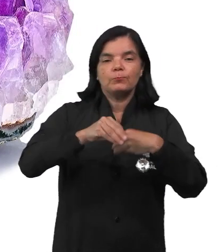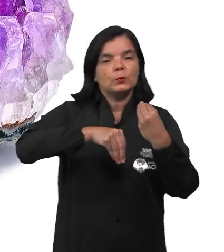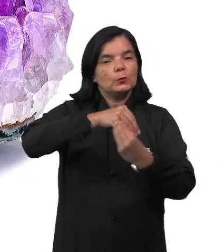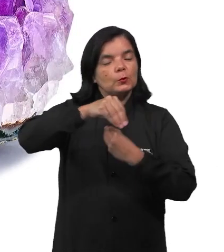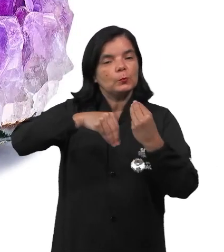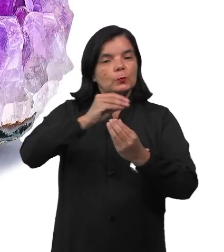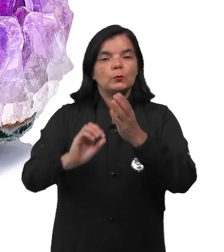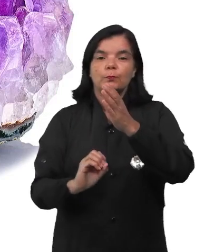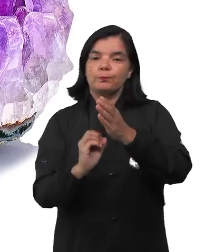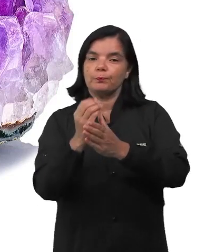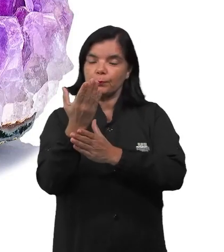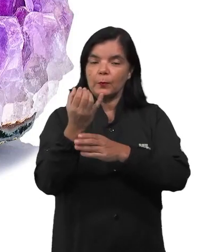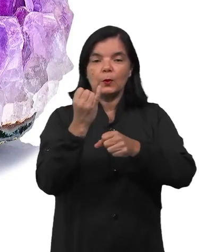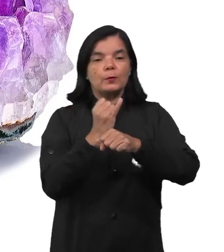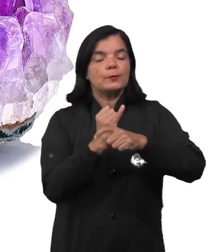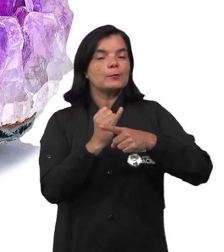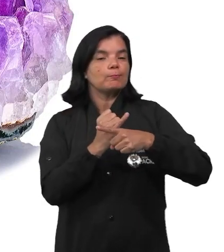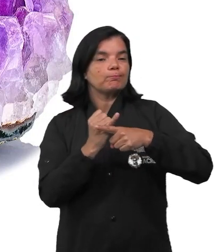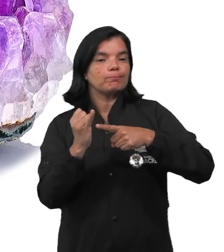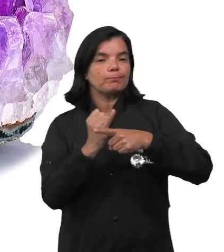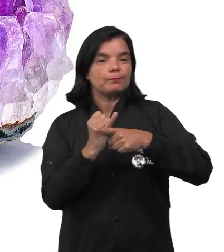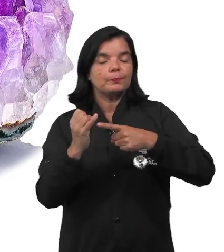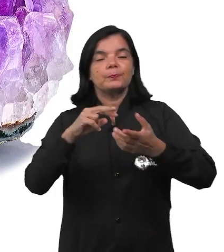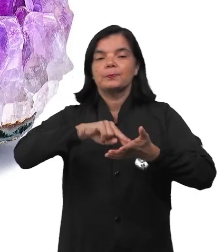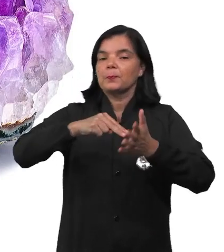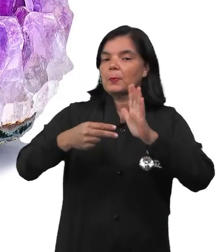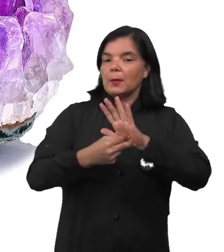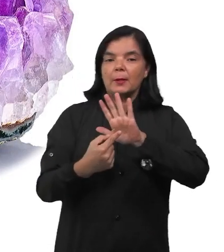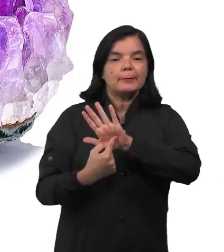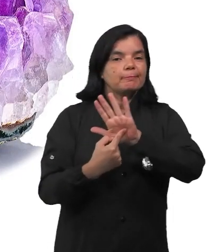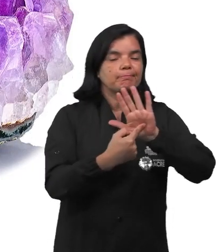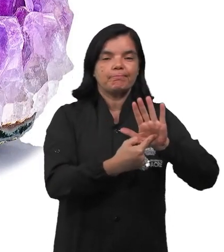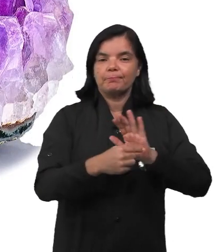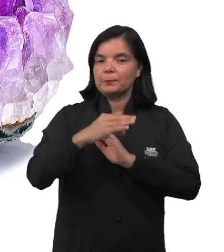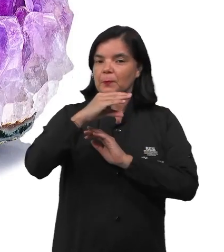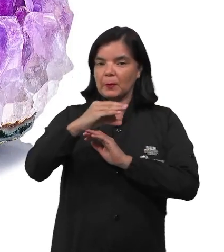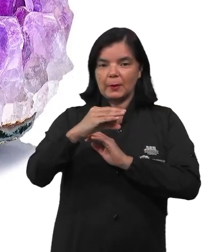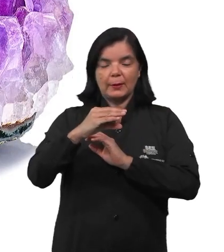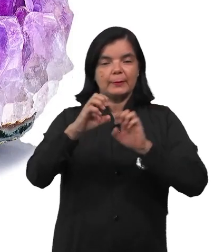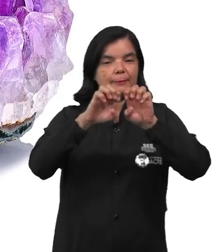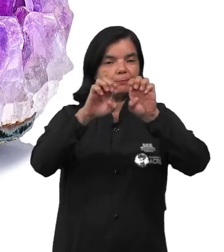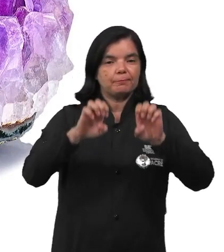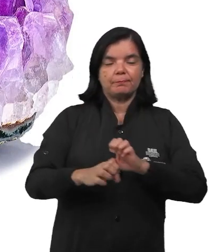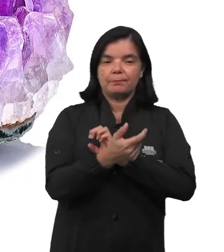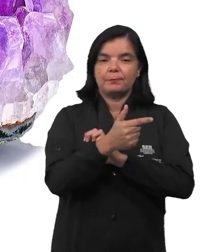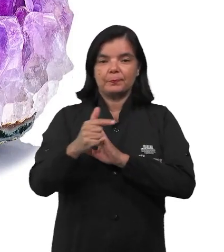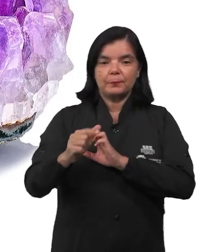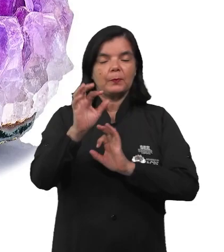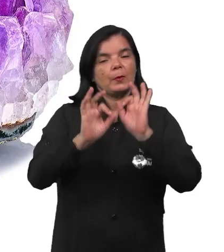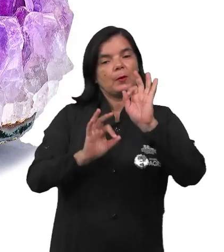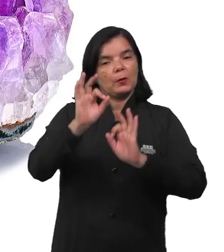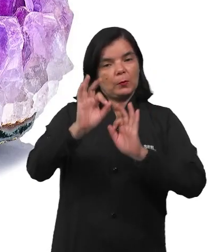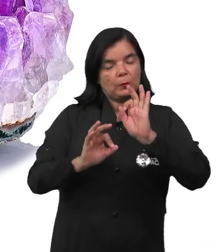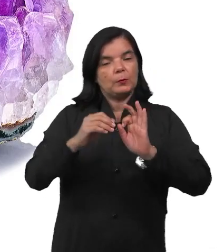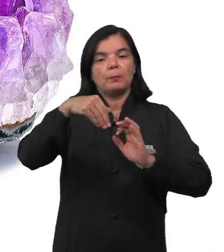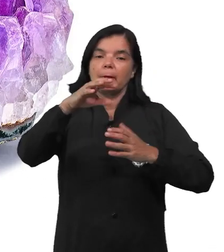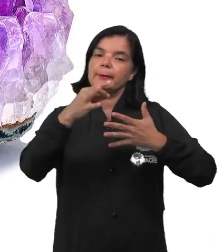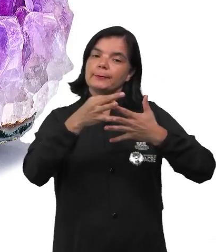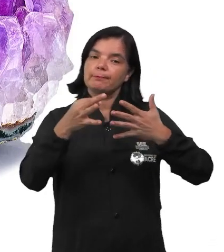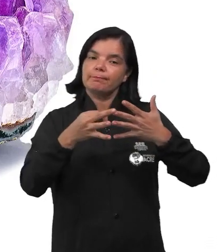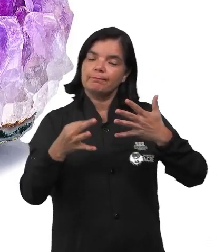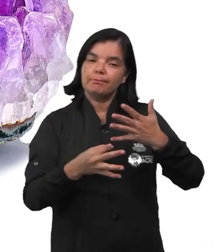geralmente de origem inorgânica, ou seja, não apresentam carbono na sua estrutura. Formado por um ou mais elementos